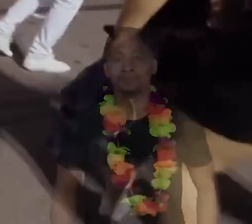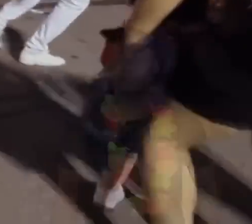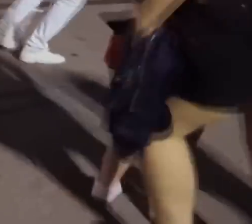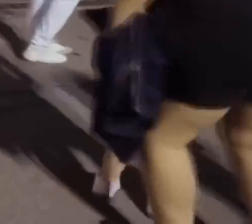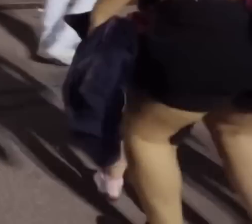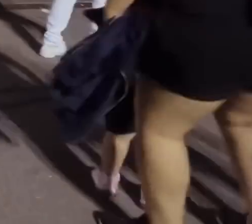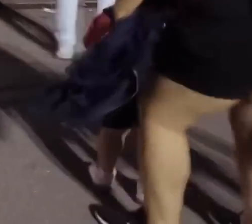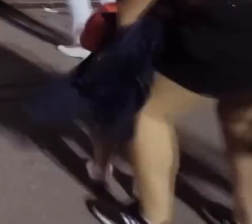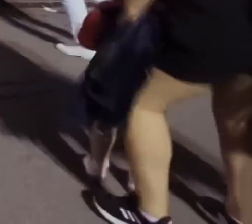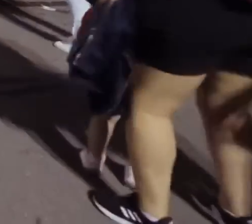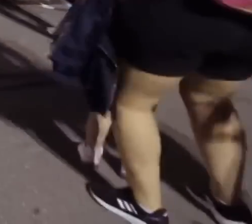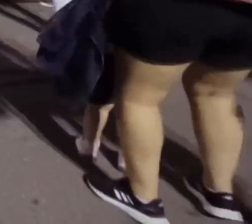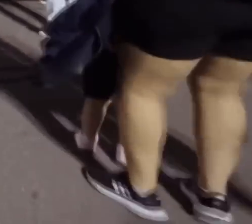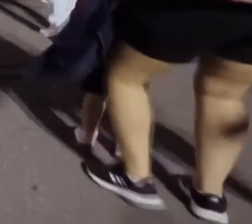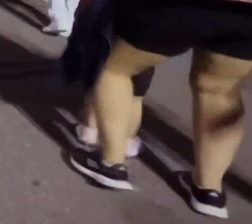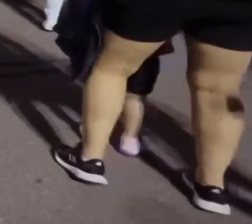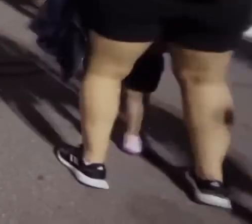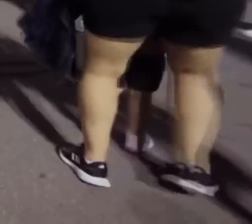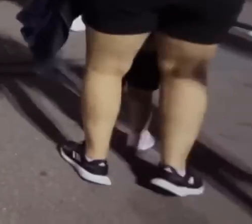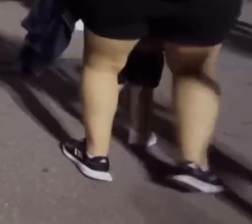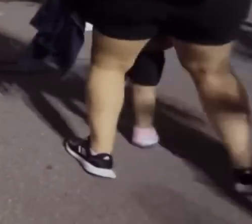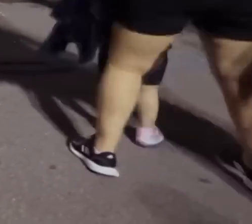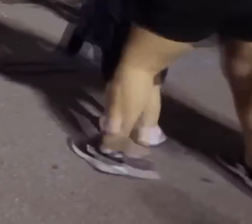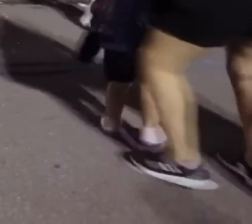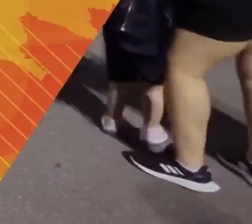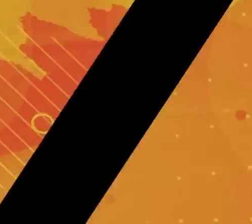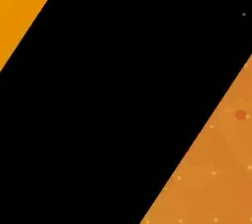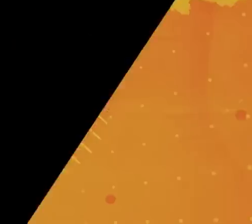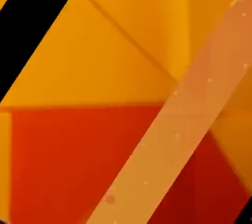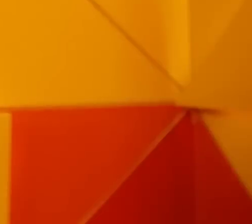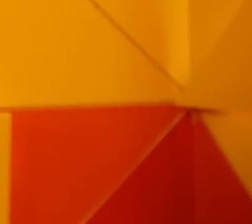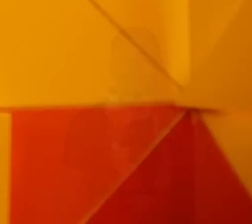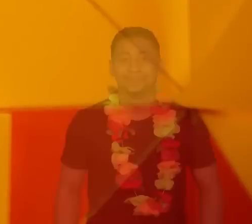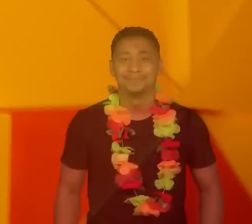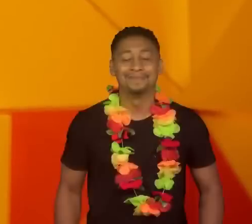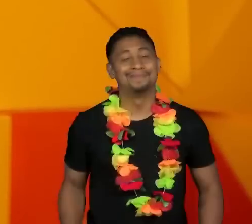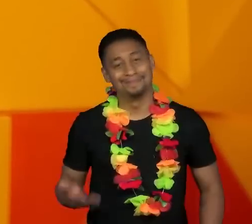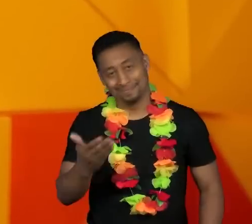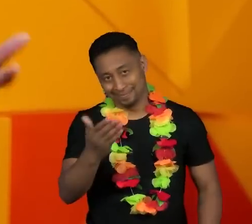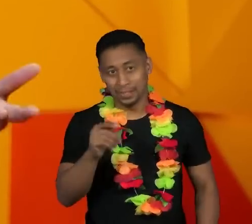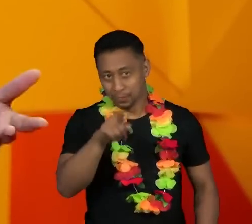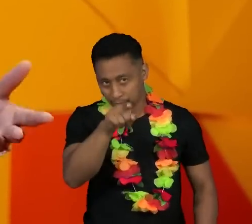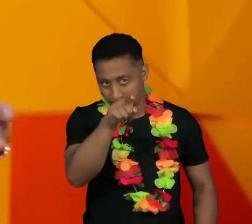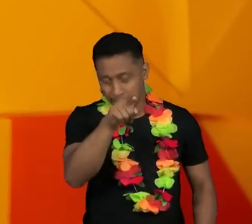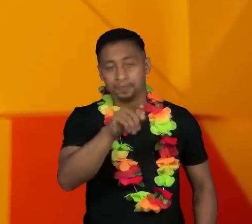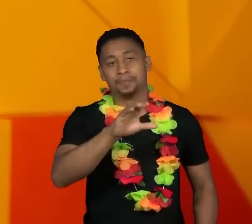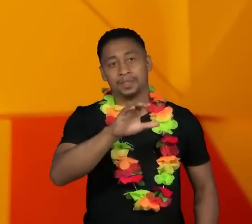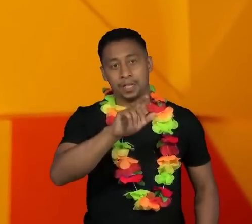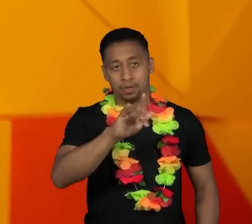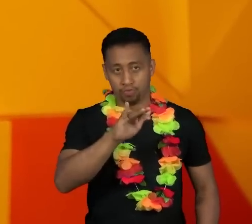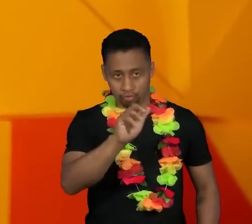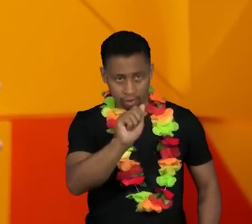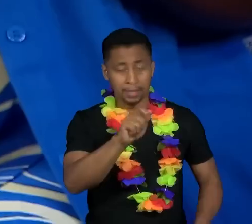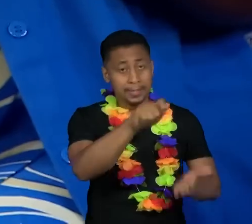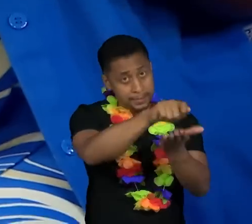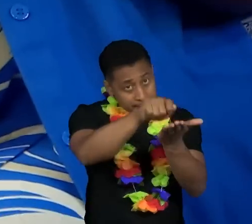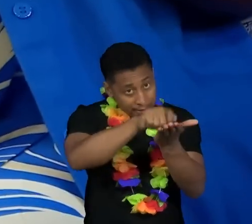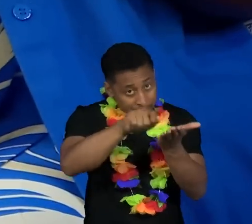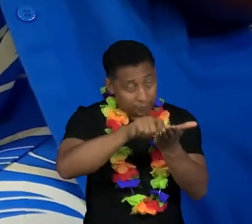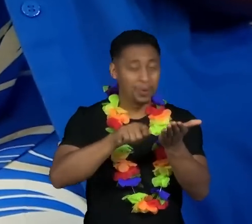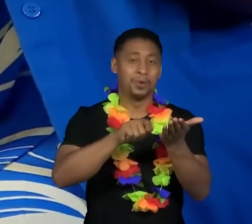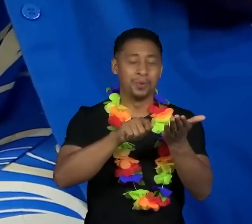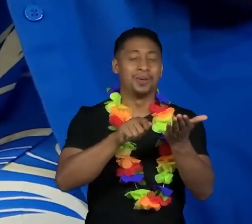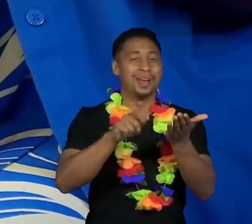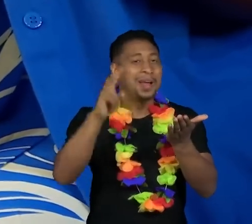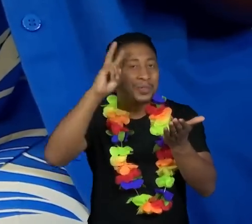bravura, ninguém segura. E Cláudia, você escreveu um livro sobre a história do Vai Vai, que é uma escola que